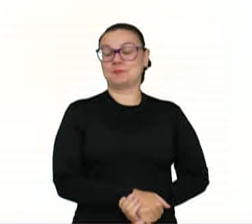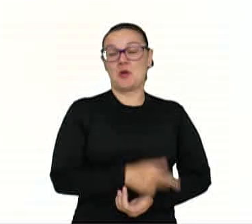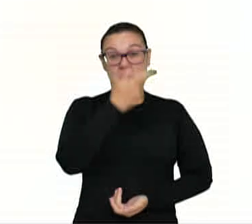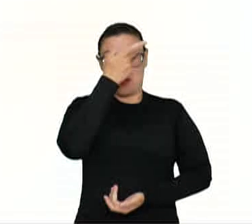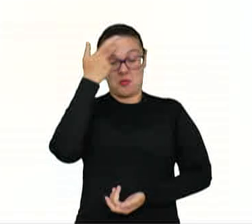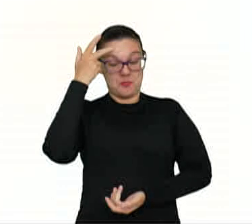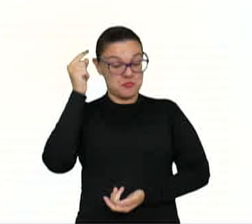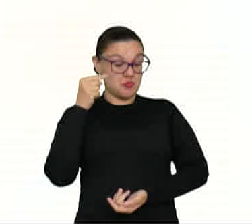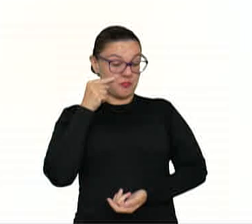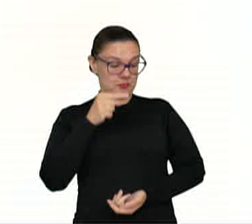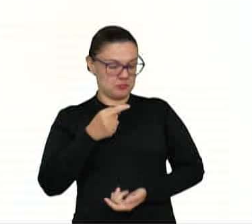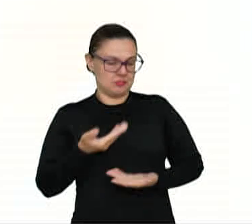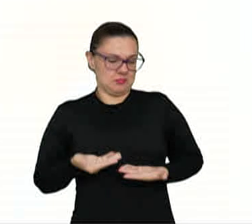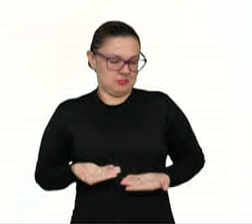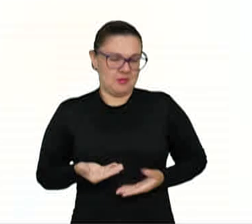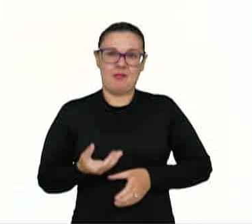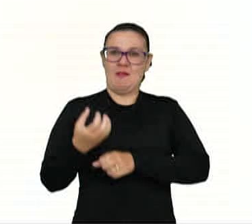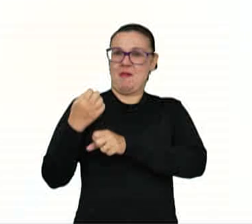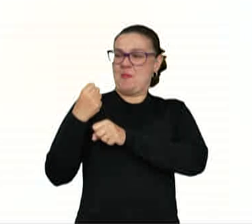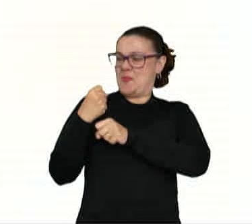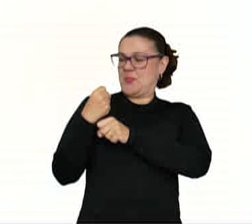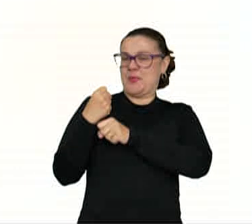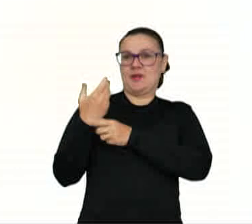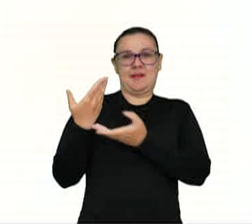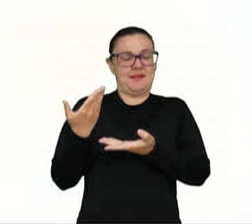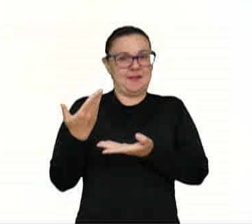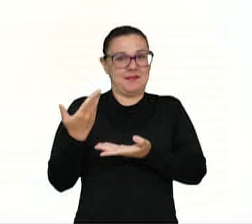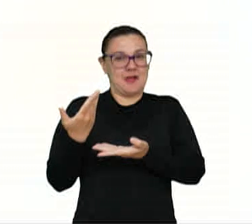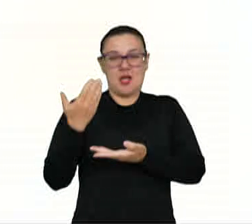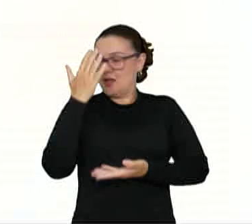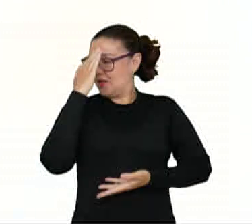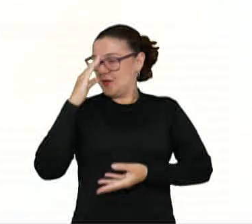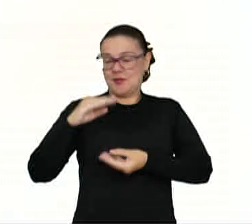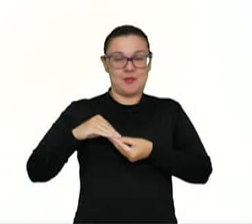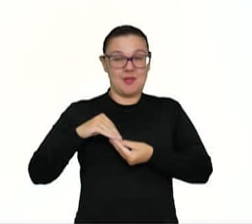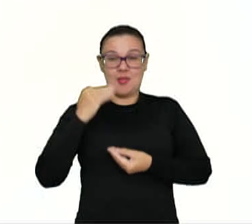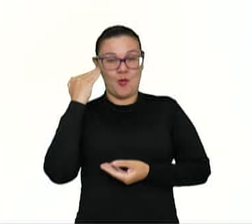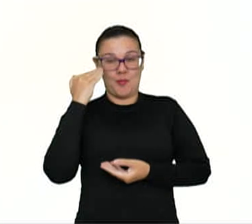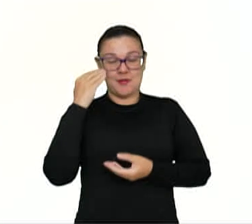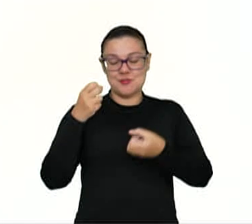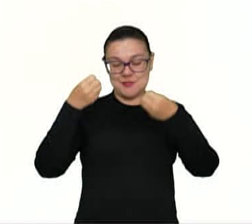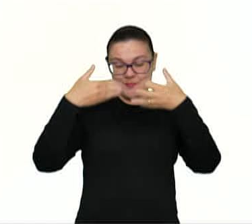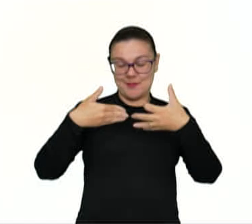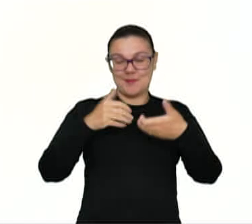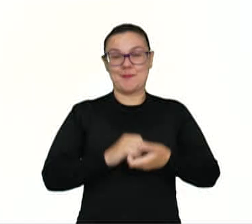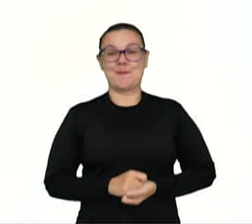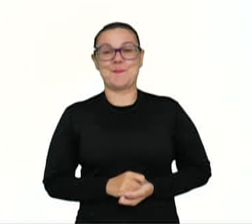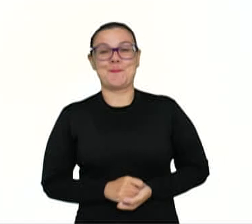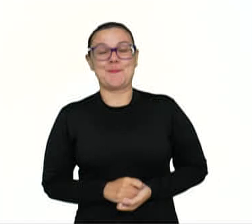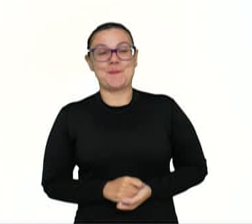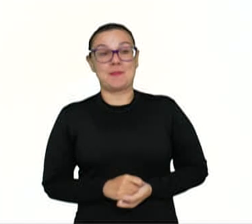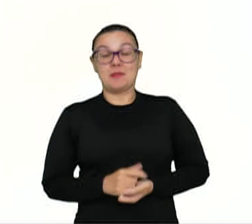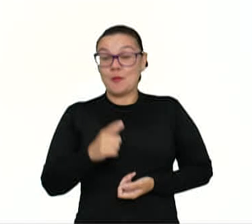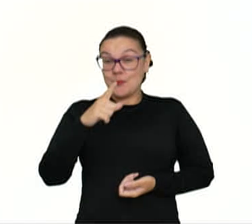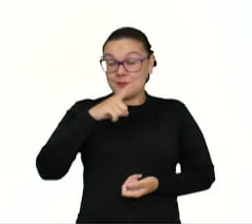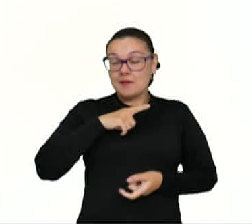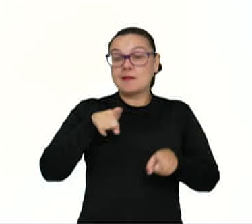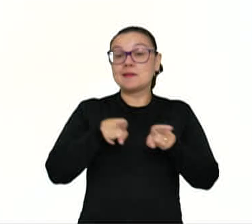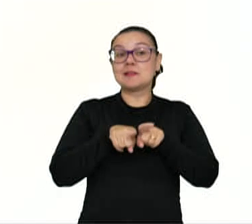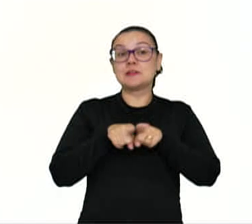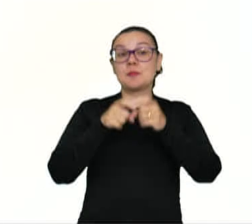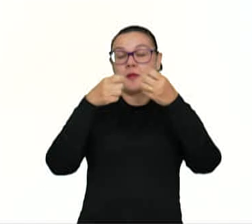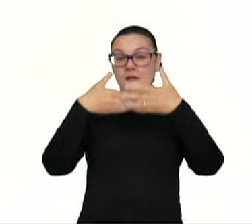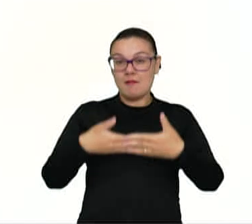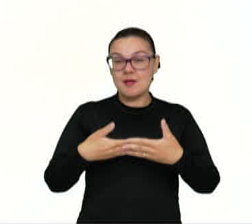pessoa que estava conversando com o Armandinho não entendeu o que ele quis dizer com vendo o pôr do sol. Então, existe também uma questão